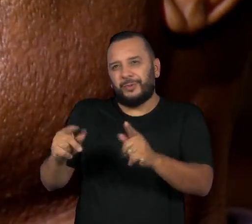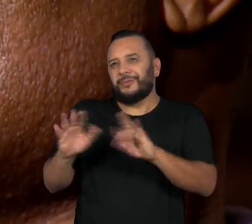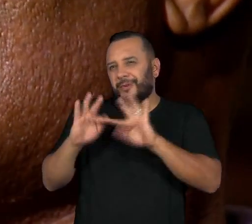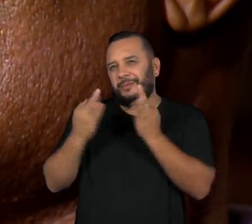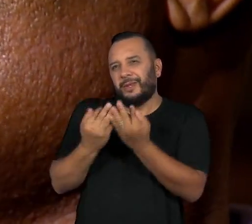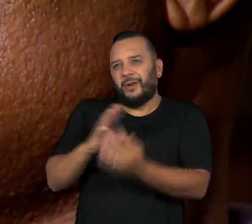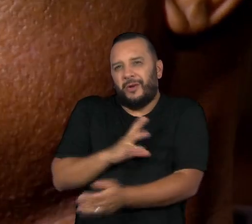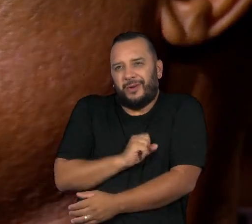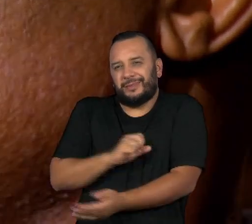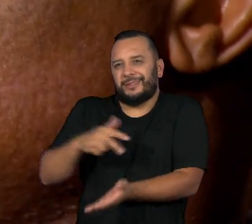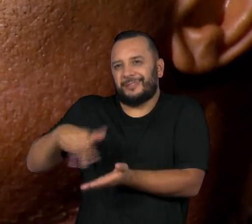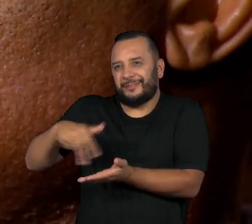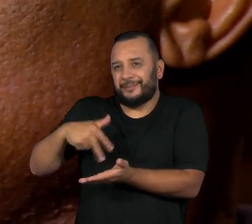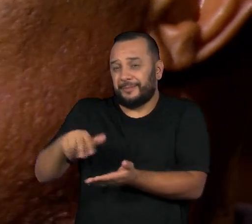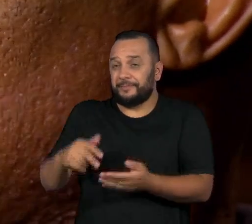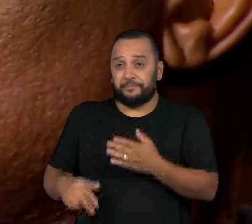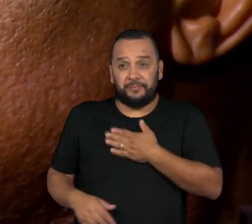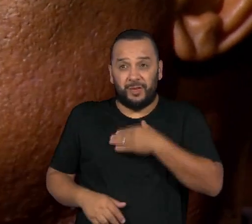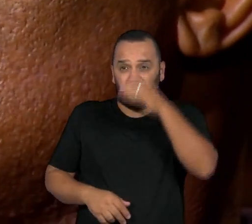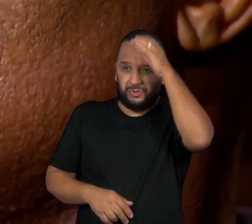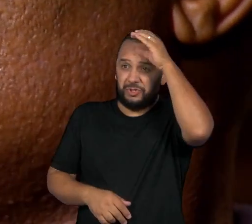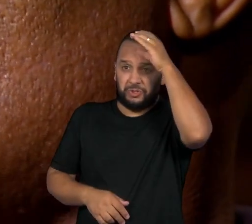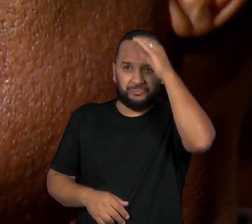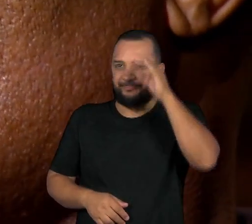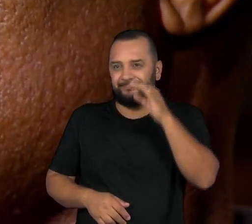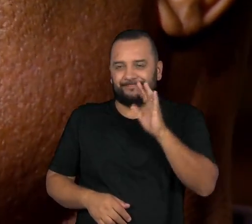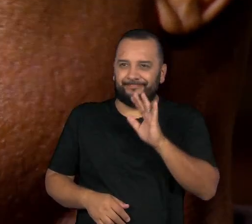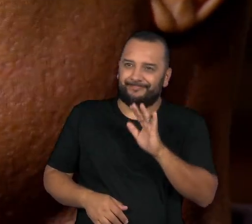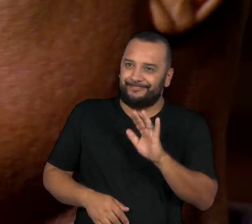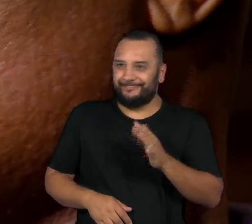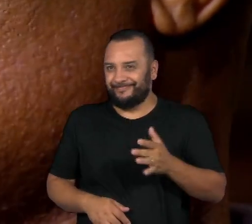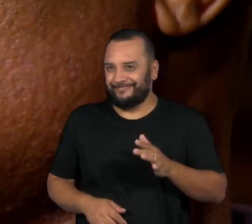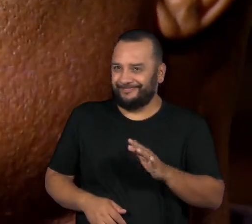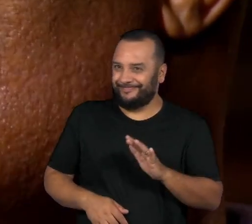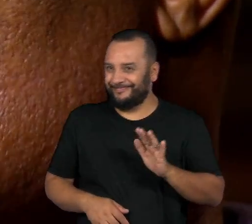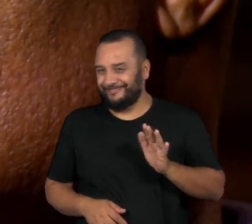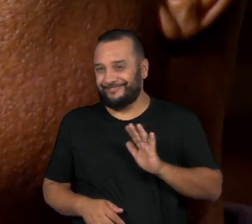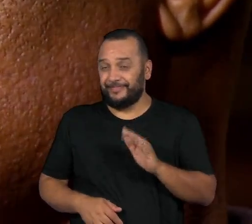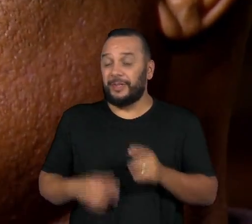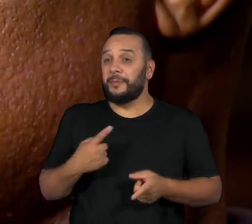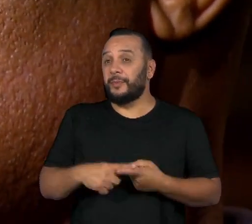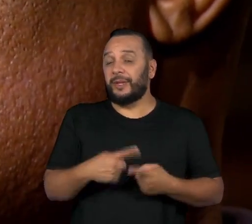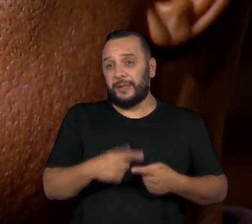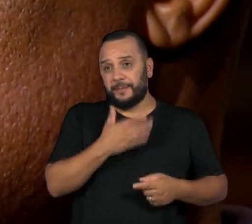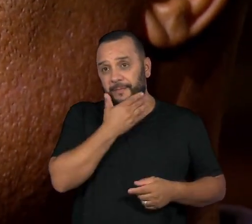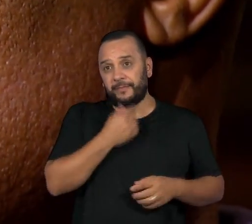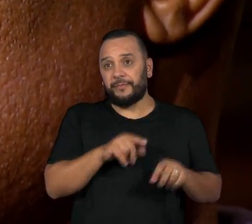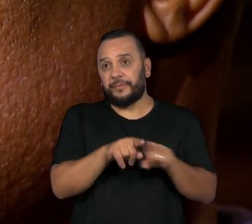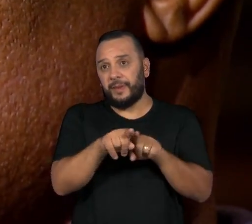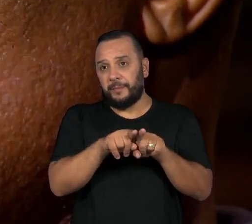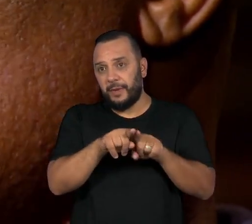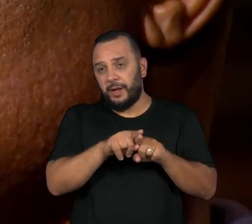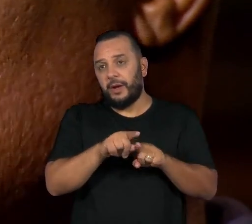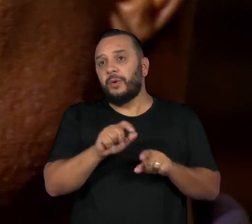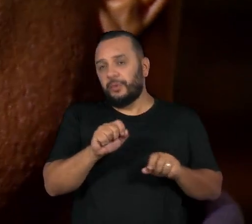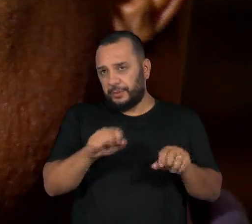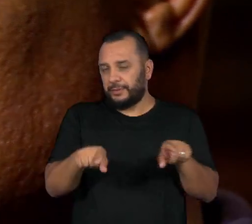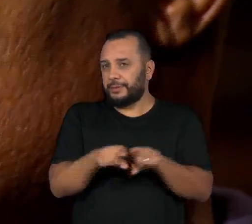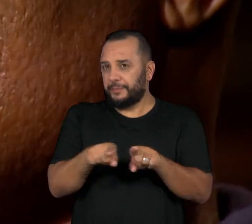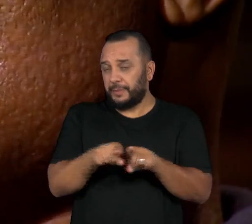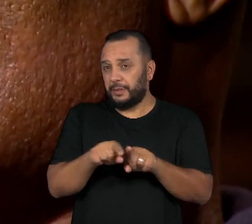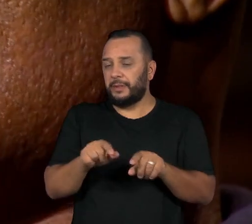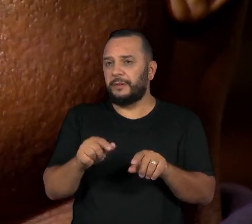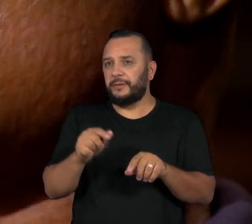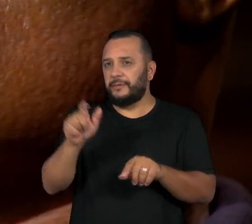casa. O meu tio não era muito, não. Porque, assim como meus irmãos e outros